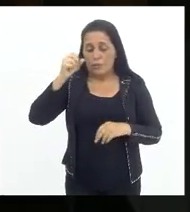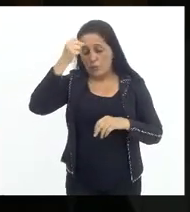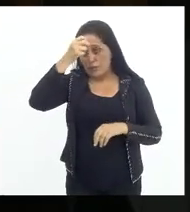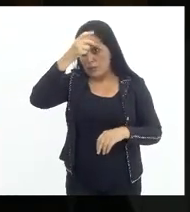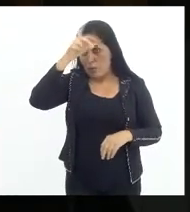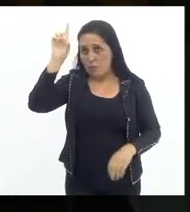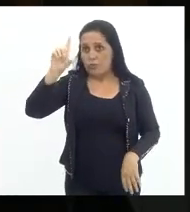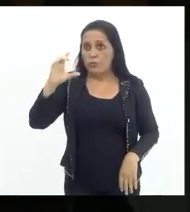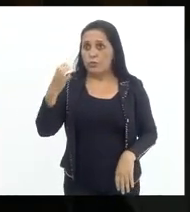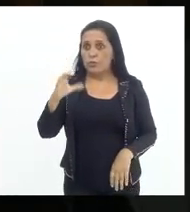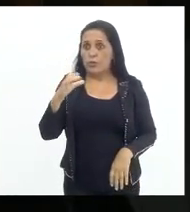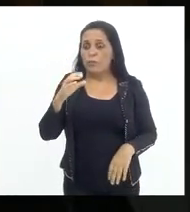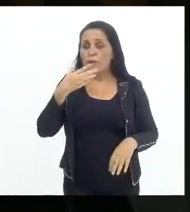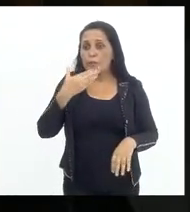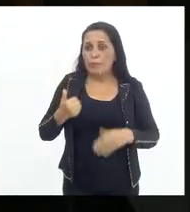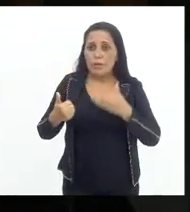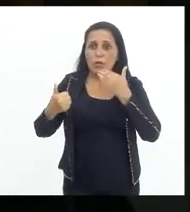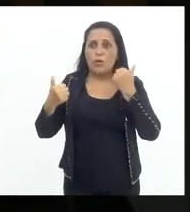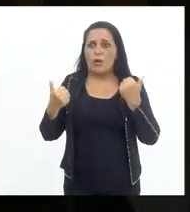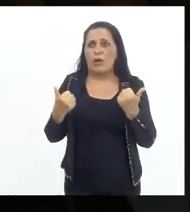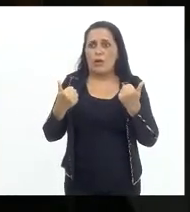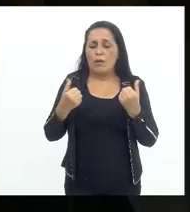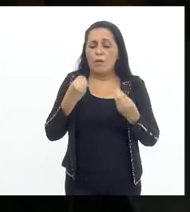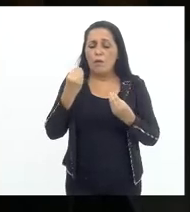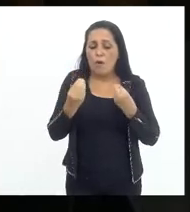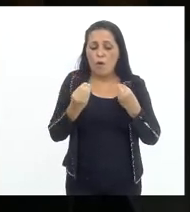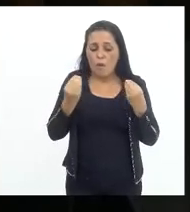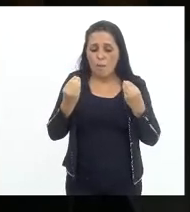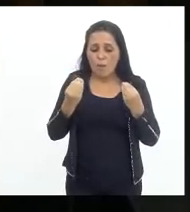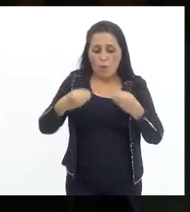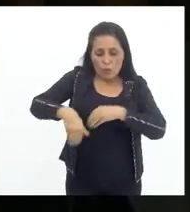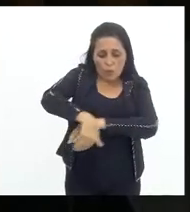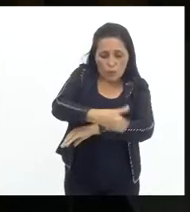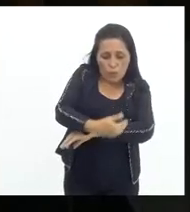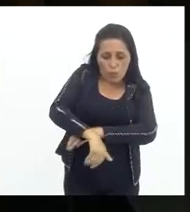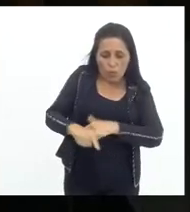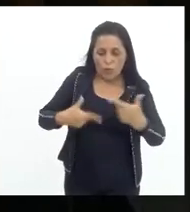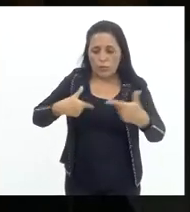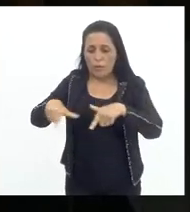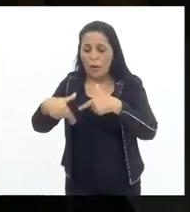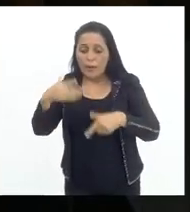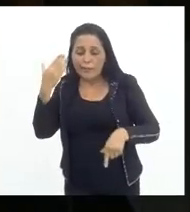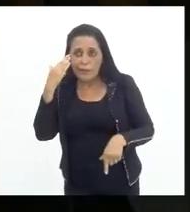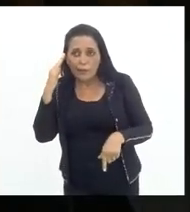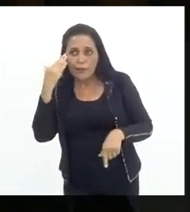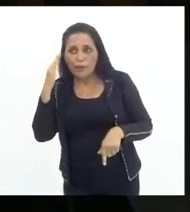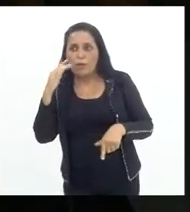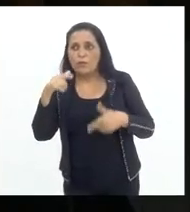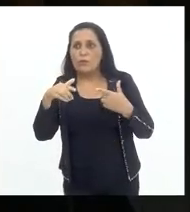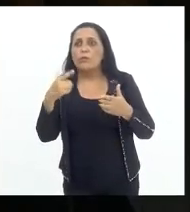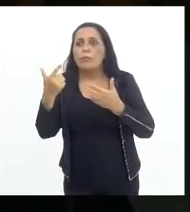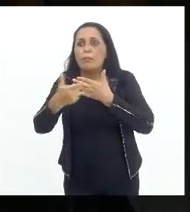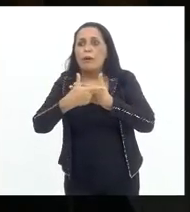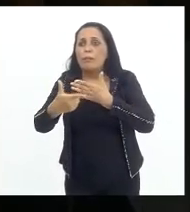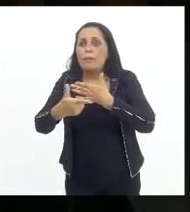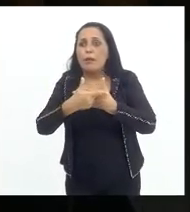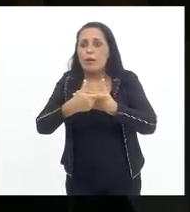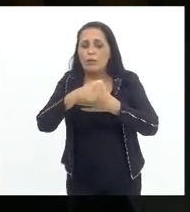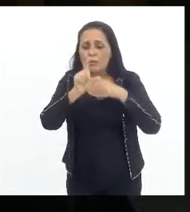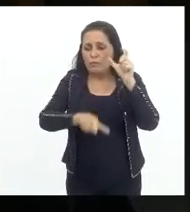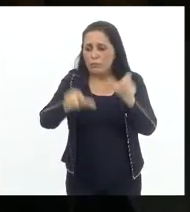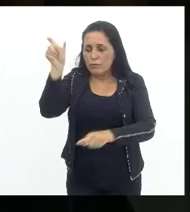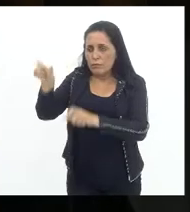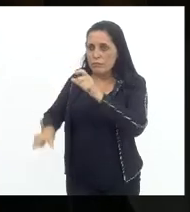de direitos humanos para melhorar a sua abordagem nas ruas para entender o seu papel como agente de Campo da Segurança Pública enquanto